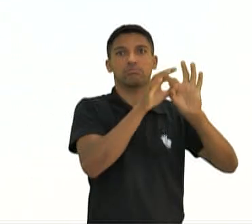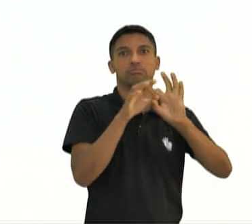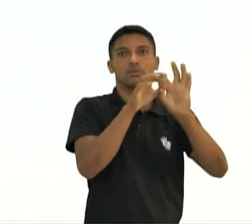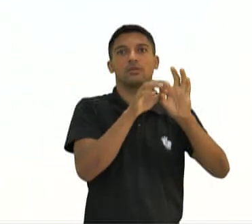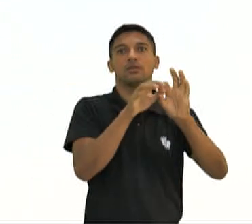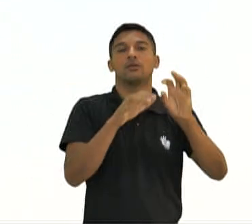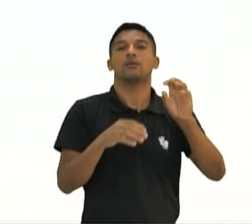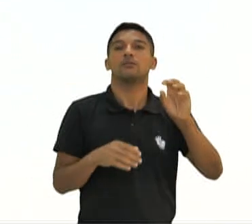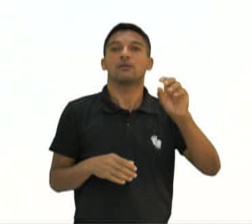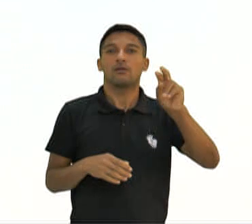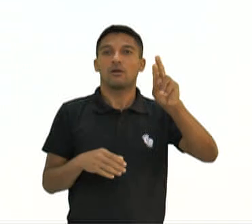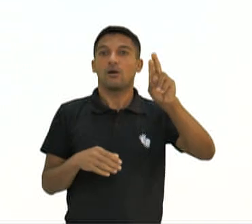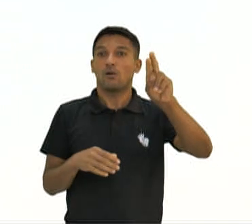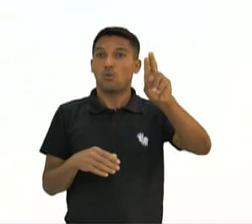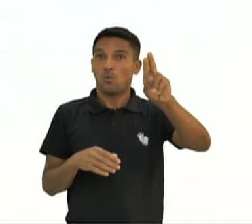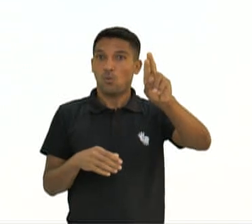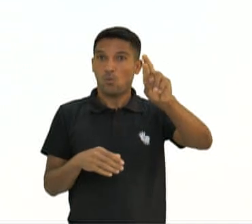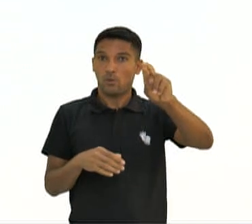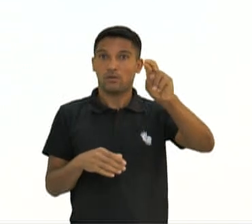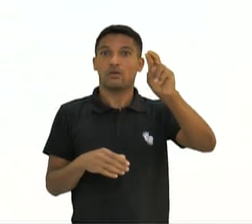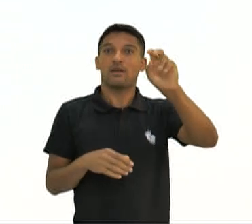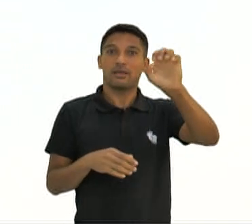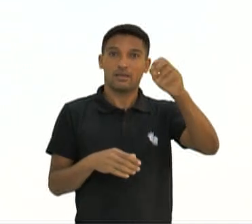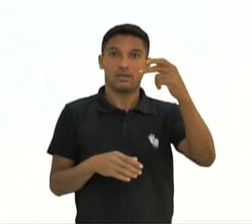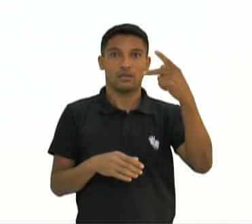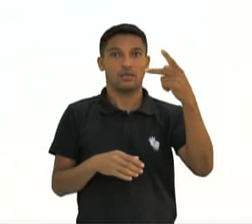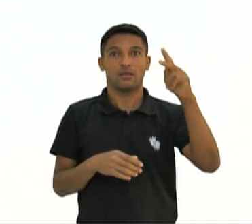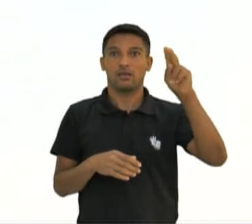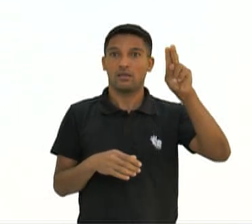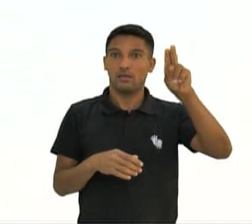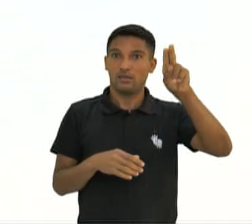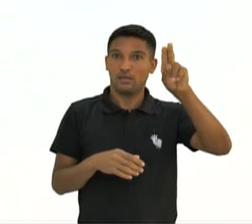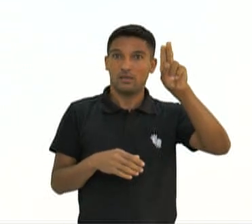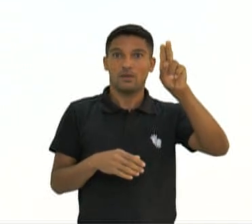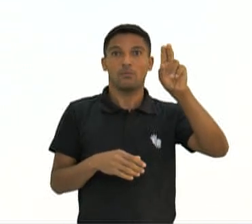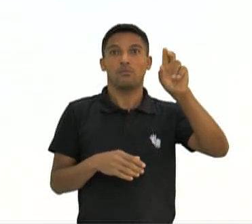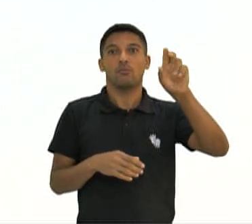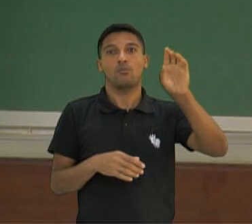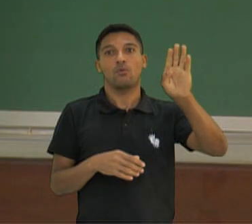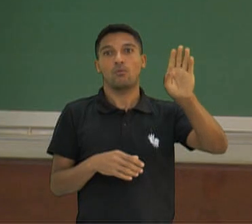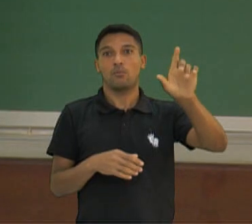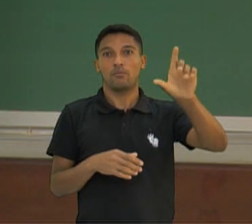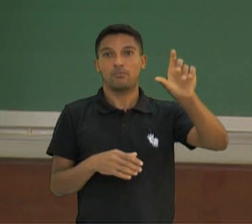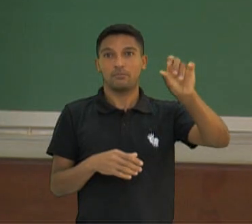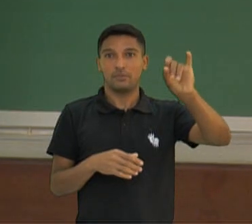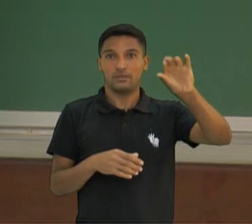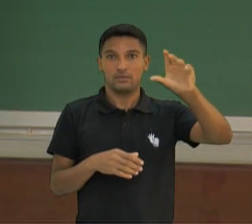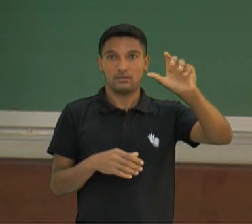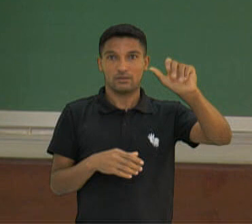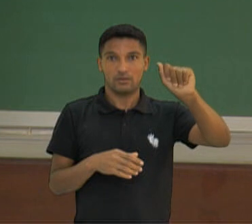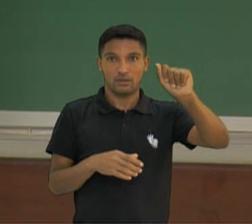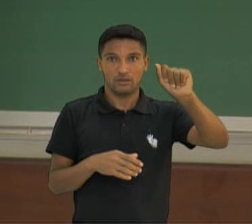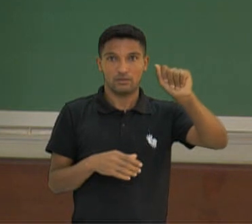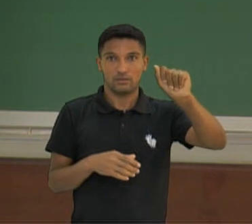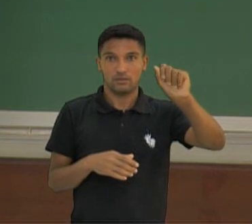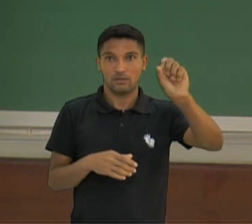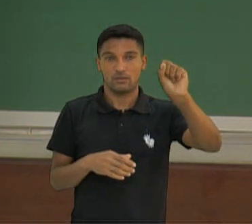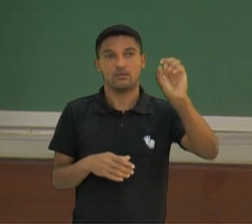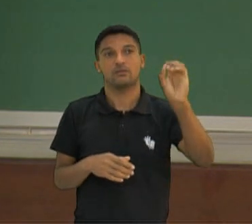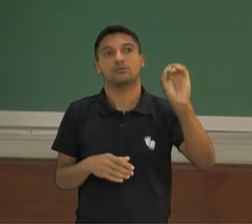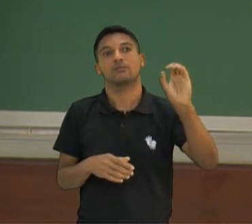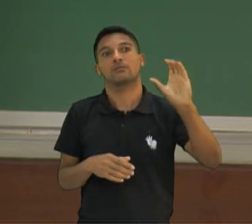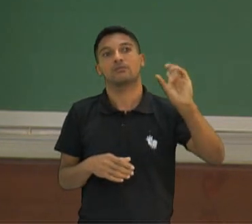Essa característica trouxe, mais uma vez, um desenvolvimento industrial urbano tardio. Hoje isso